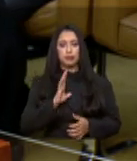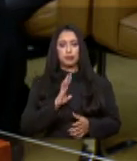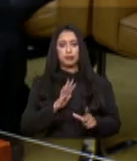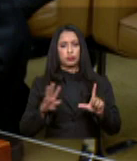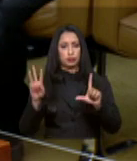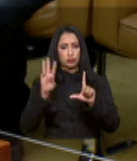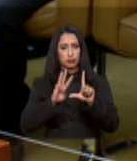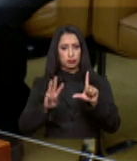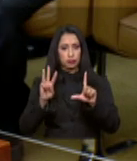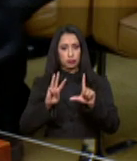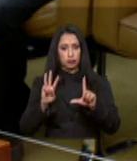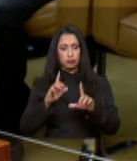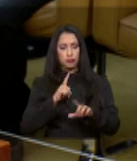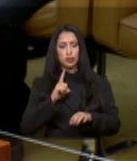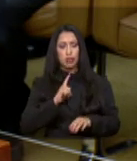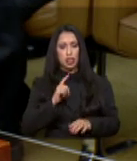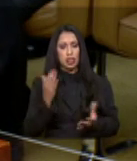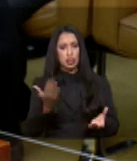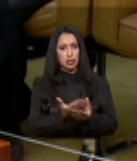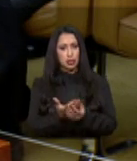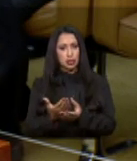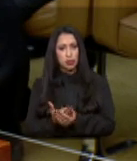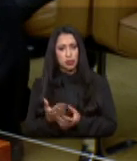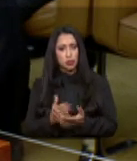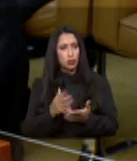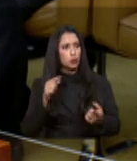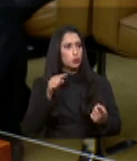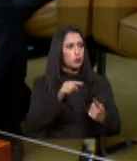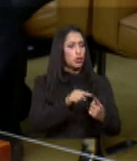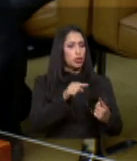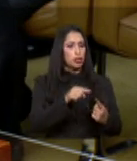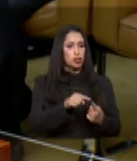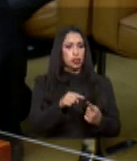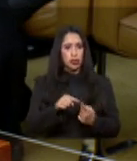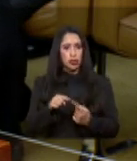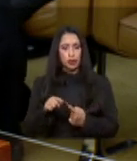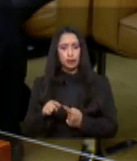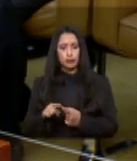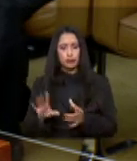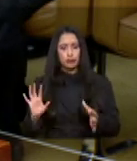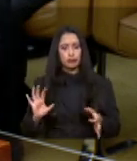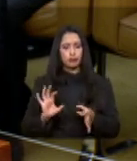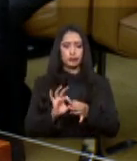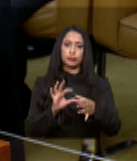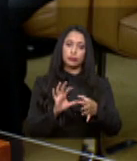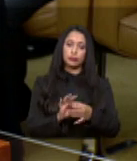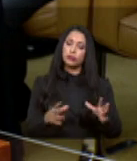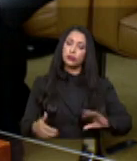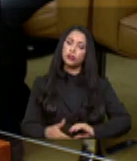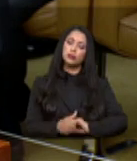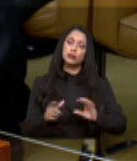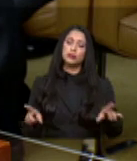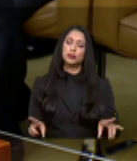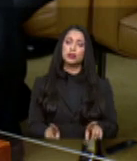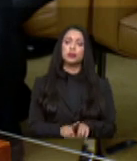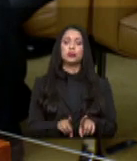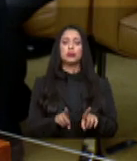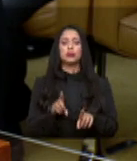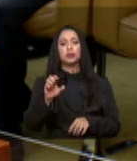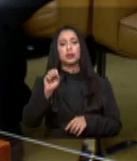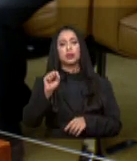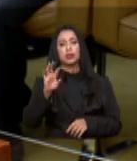né, quando acompanhamos as ações, diz quais os objetivos, cada ação está atrelada. Cumprimento também essa